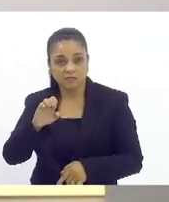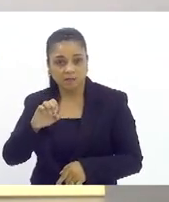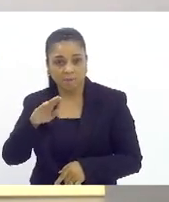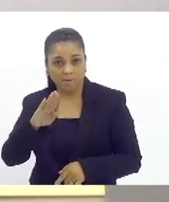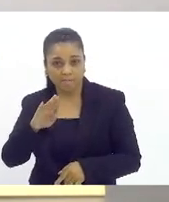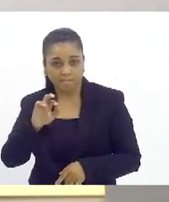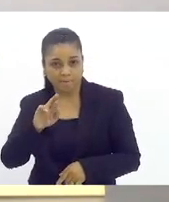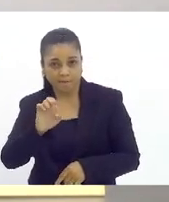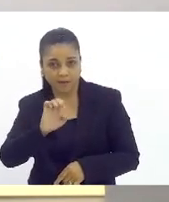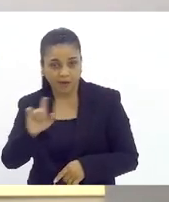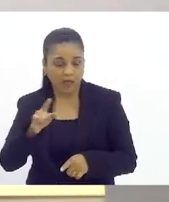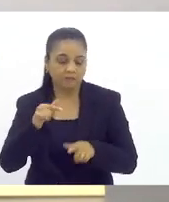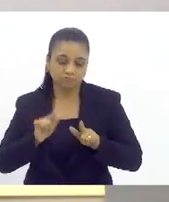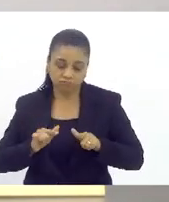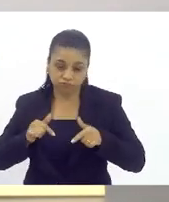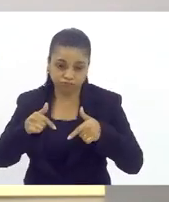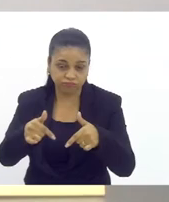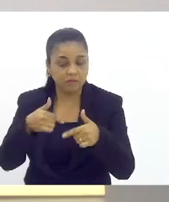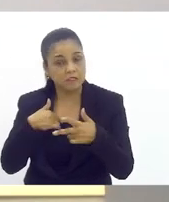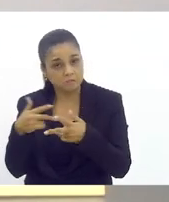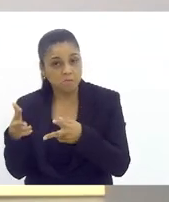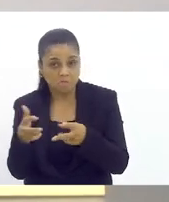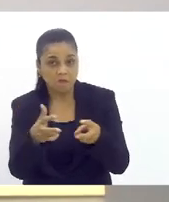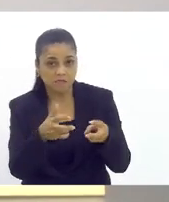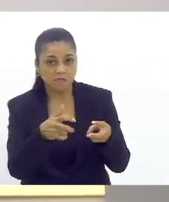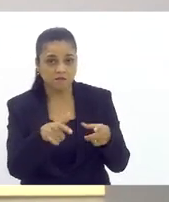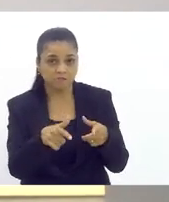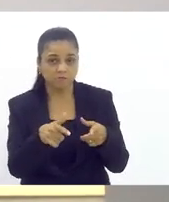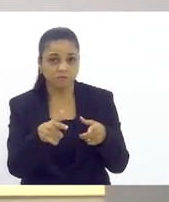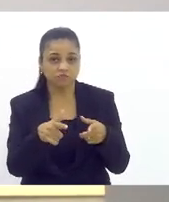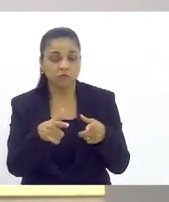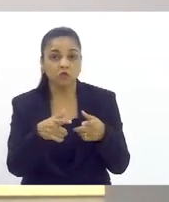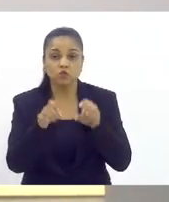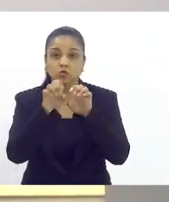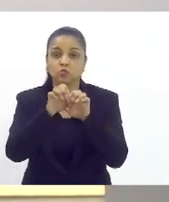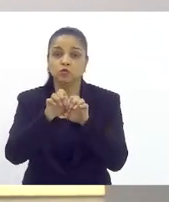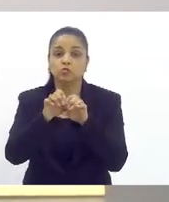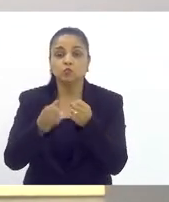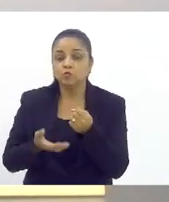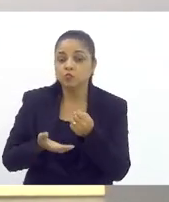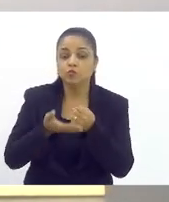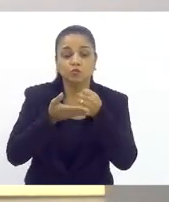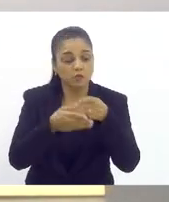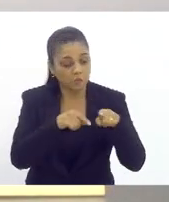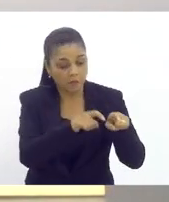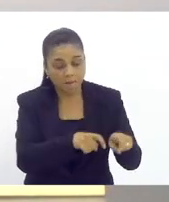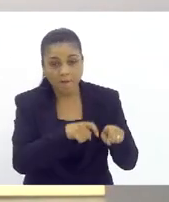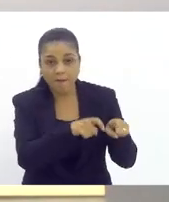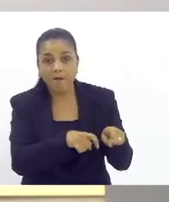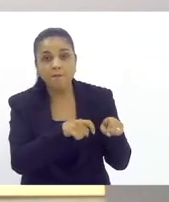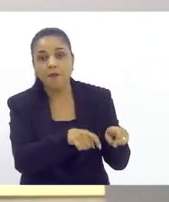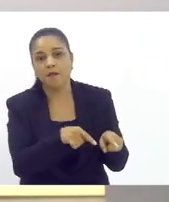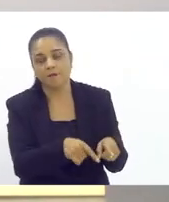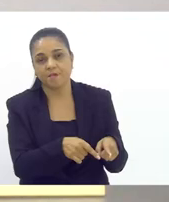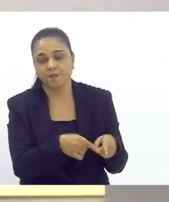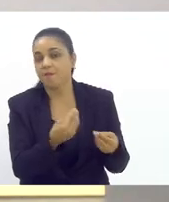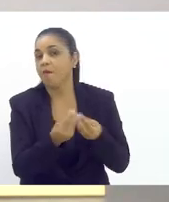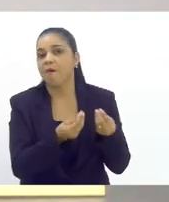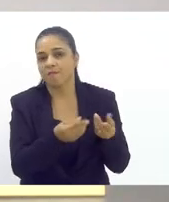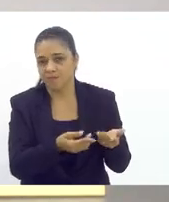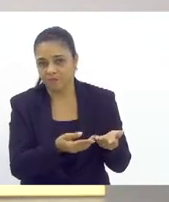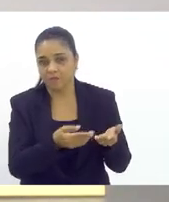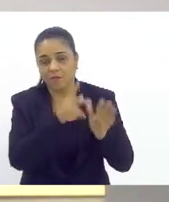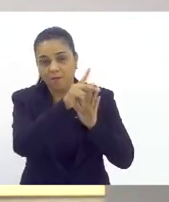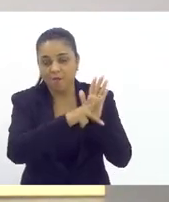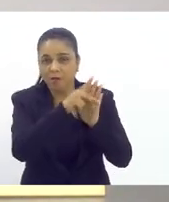trabalho a gente vê se não fizer isso depois como fica a sustentabilidade da propriedade e das intervenções uma vez que a iniciativa